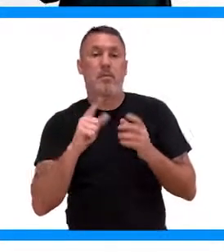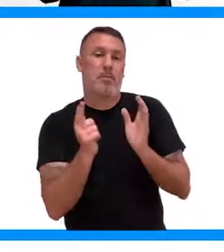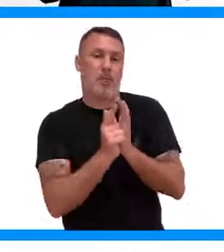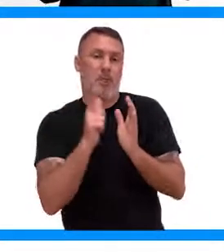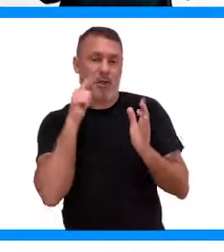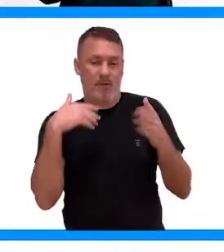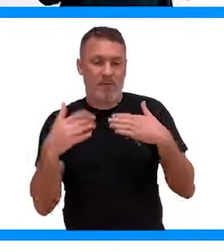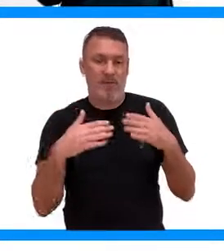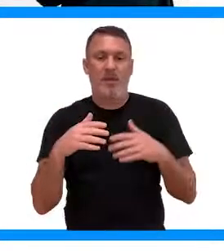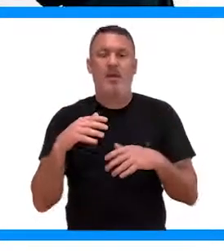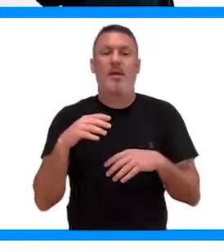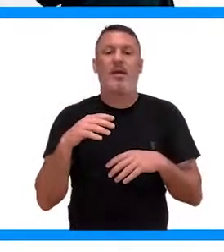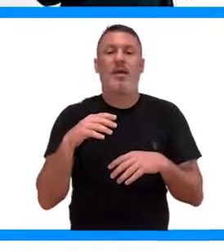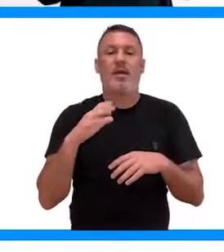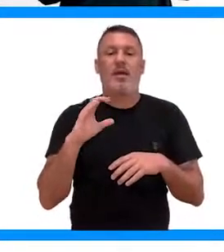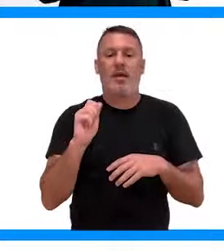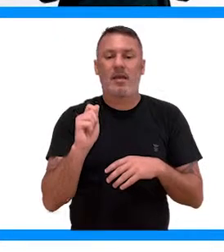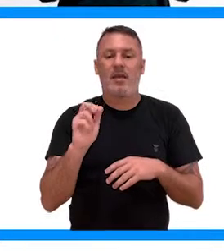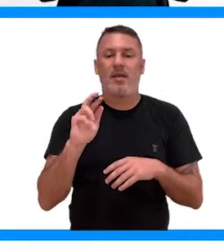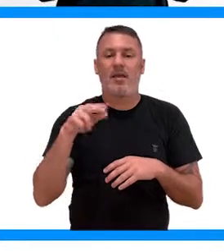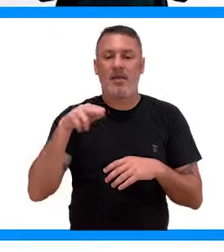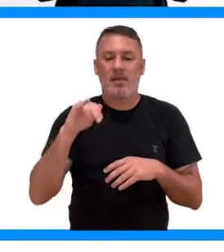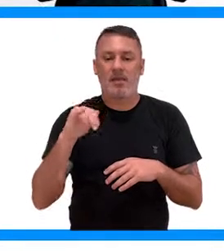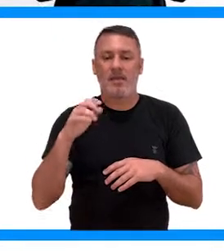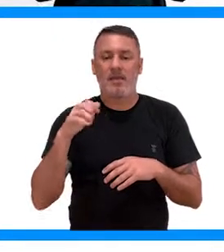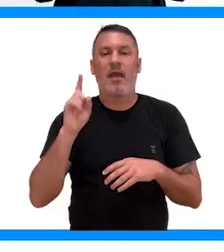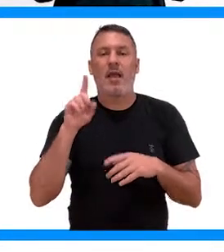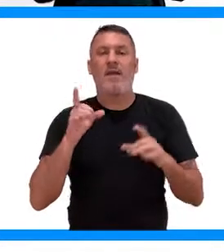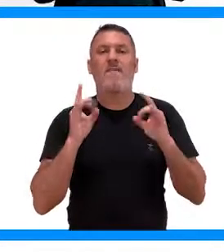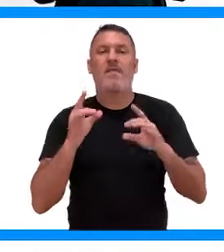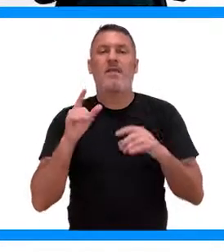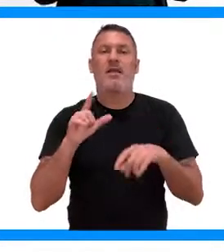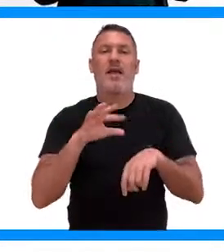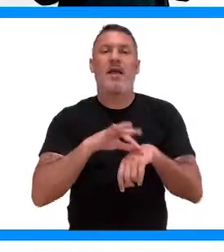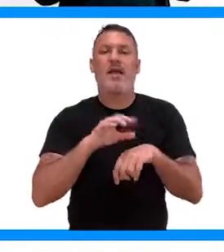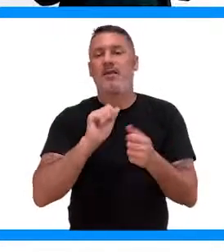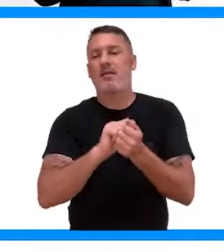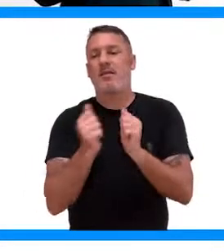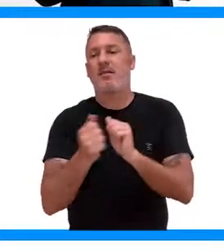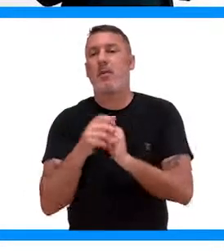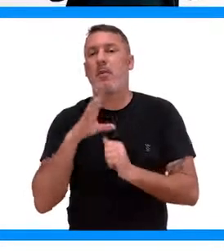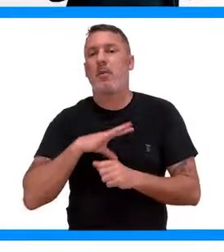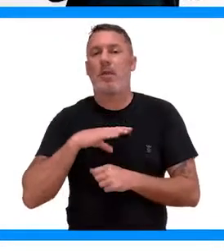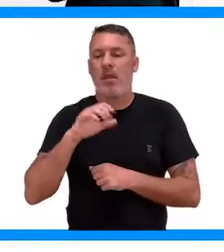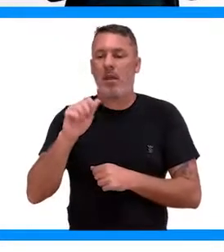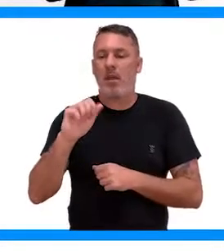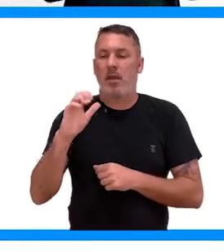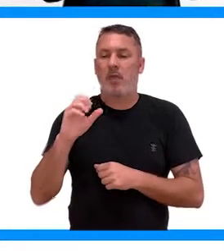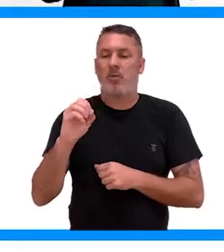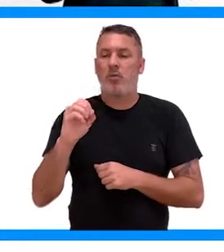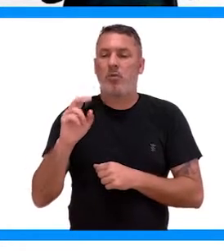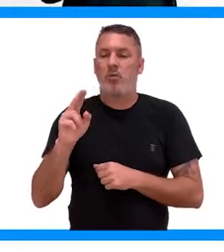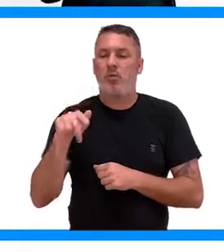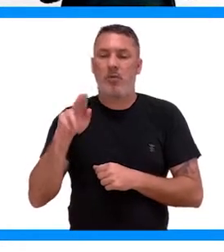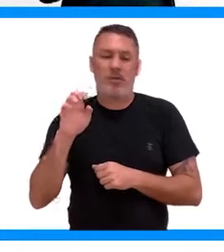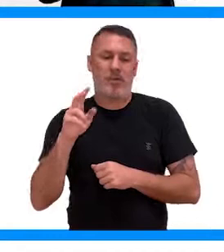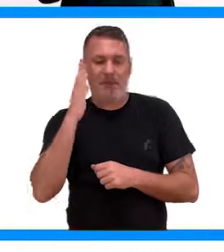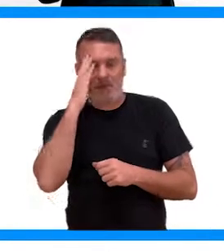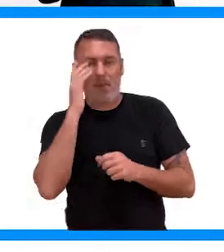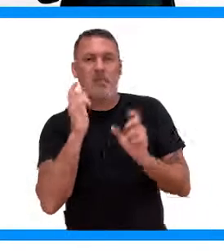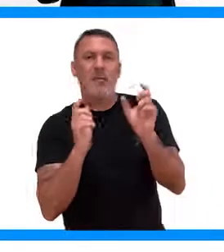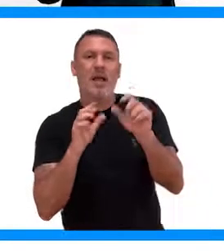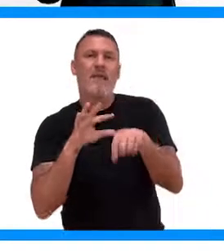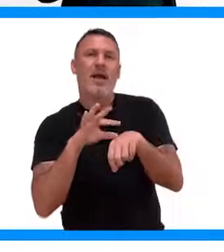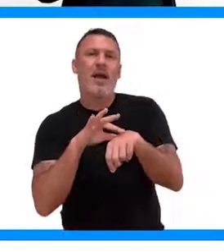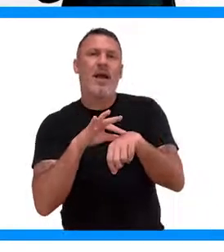ímpio, papeleria, papelaria, carniceria é açougue. Bem diferente, né? Mas dá para saber